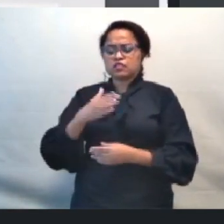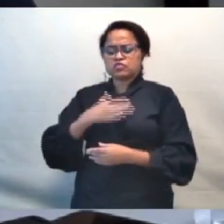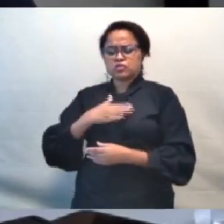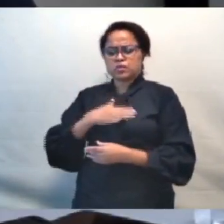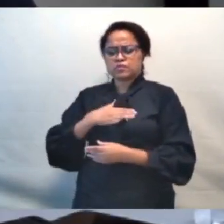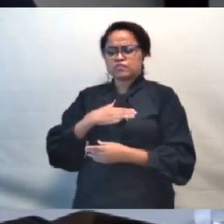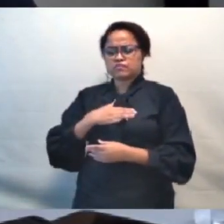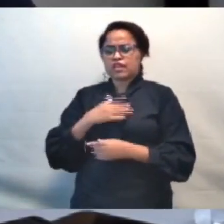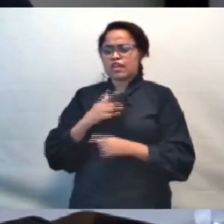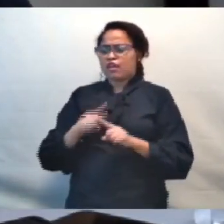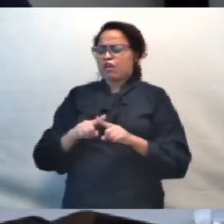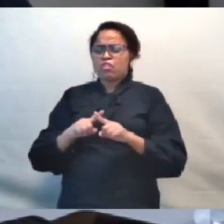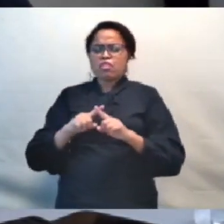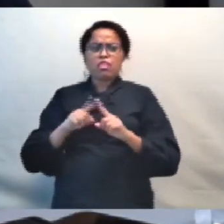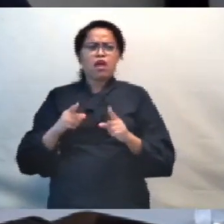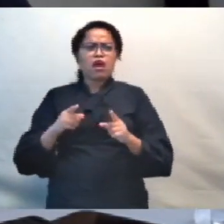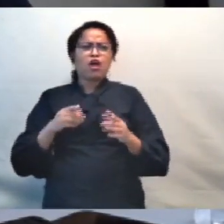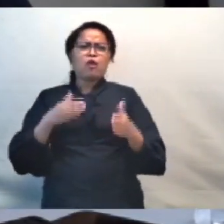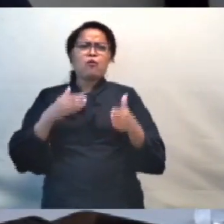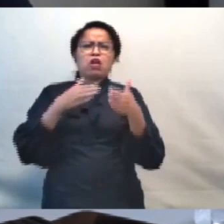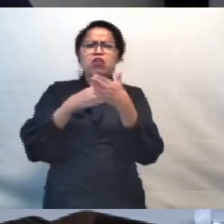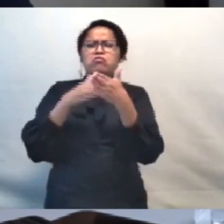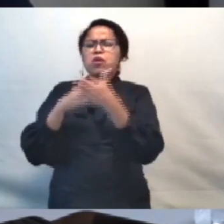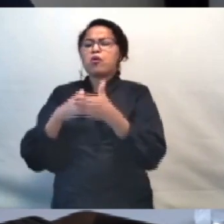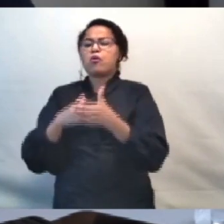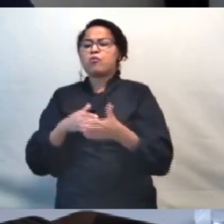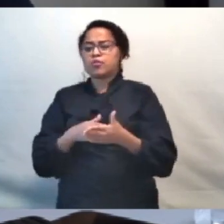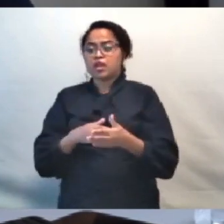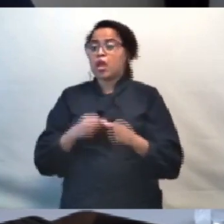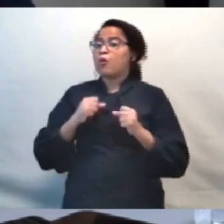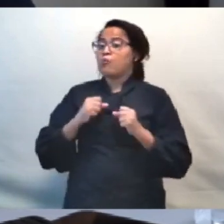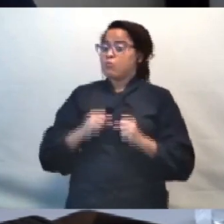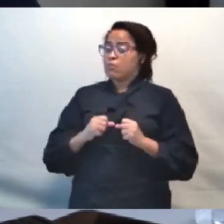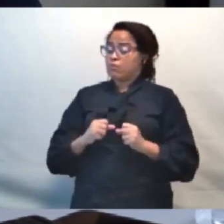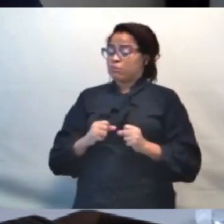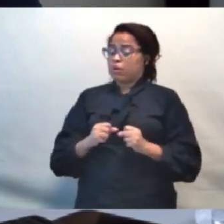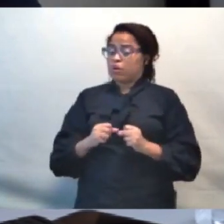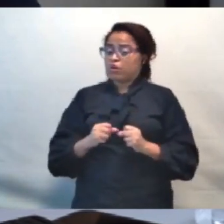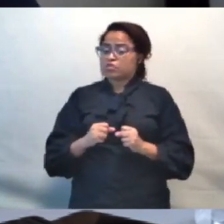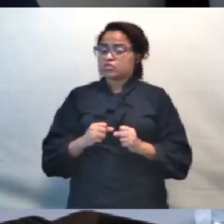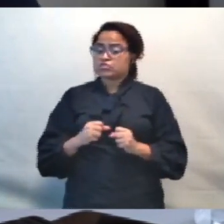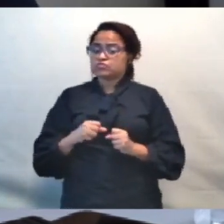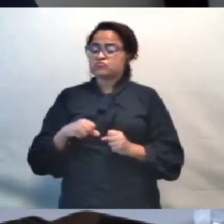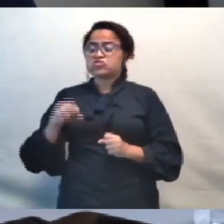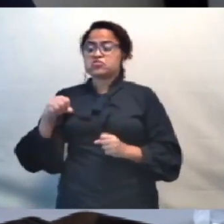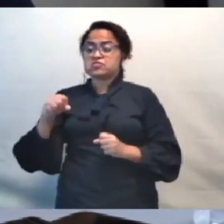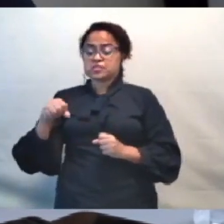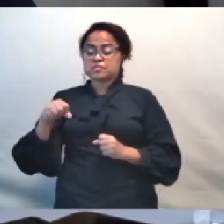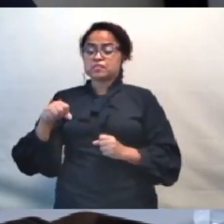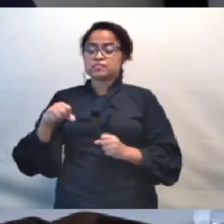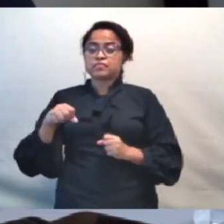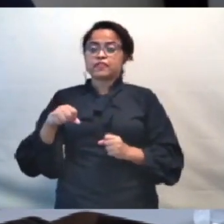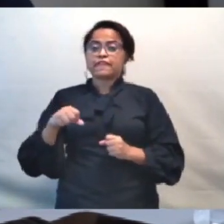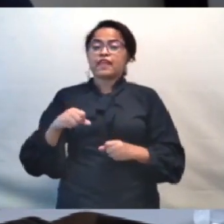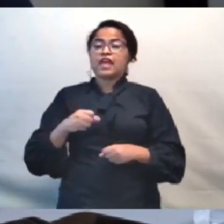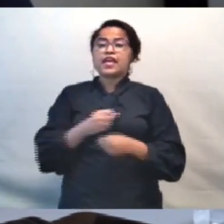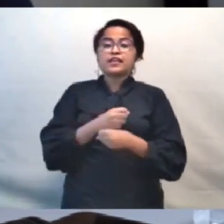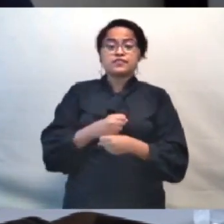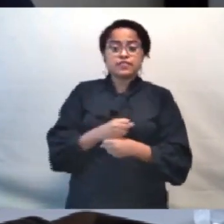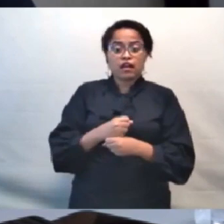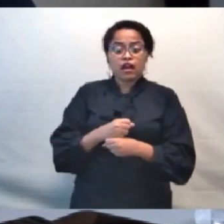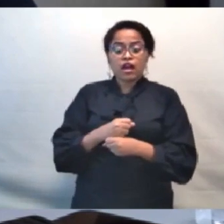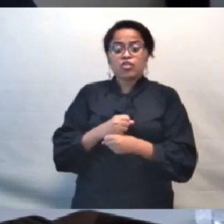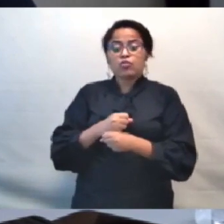a Câmara Municipal, eu posso também afirmar, para quem nos acompanha, que eu sei que esse é um ano eleitoral, ou seja,